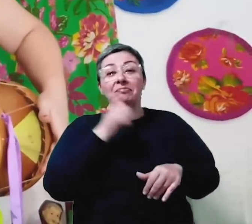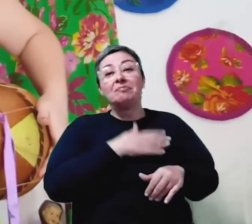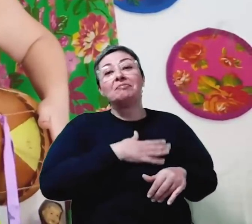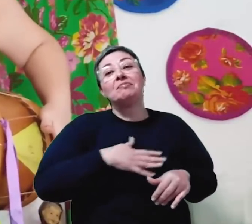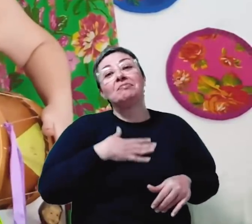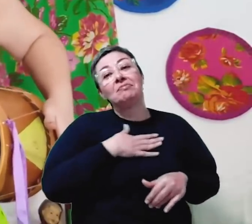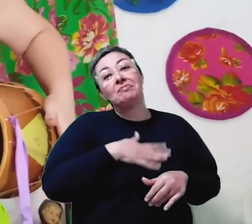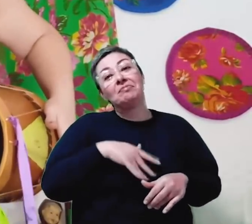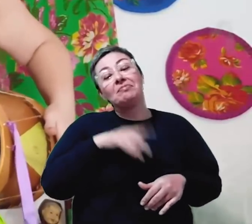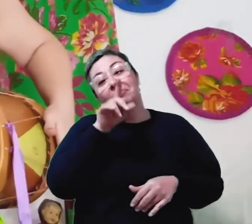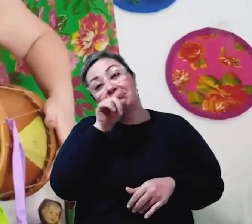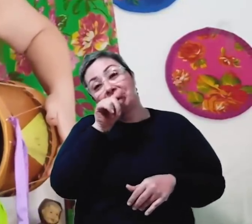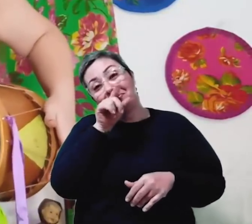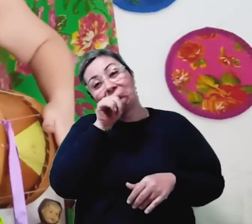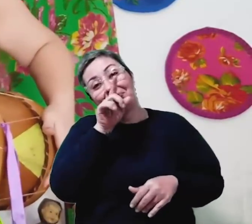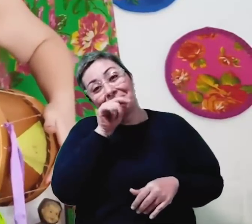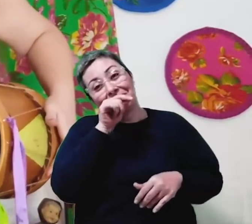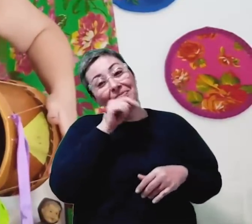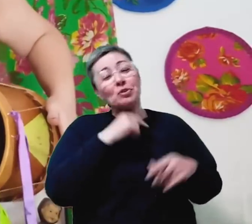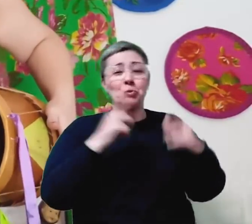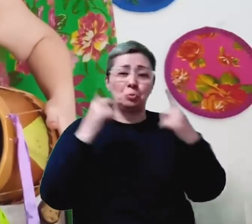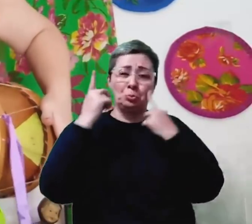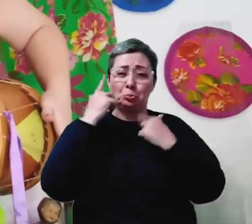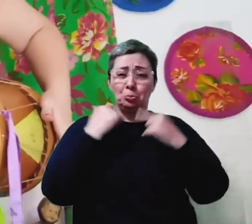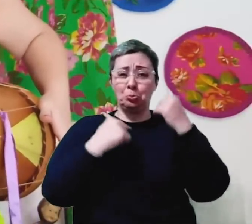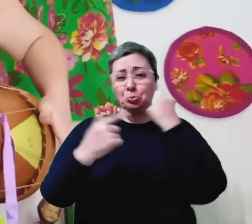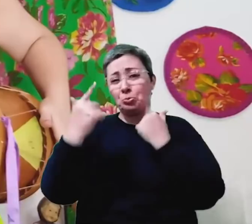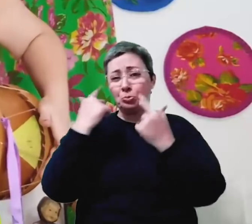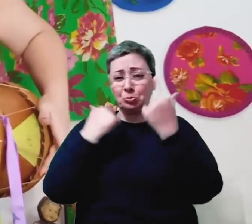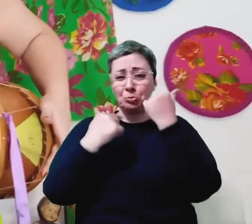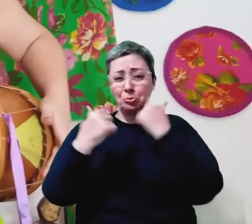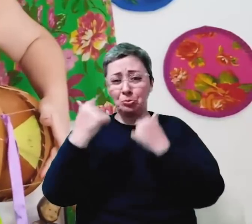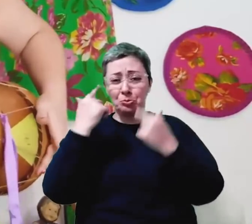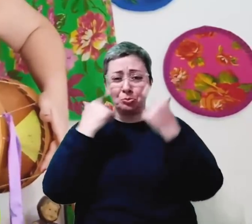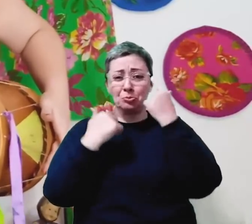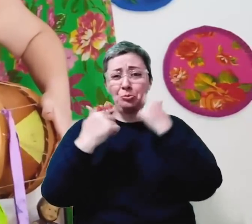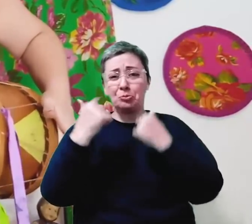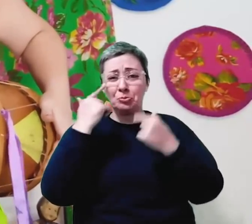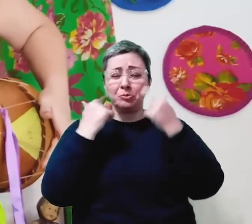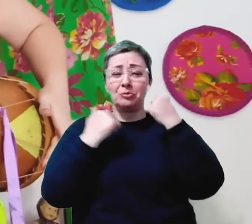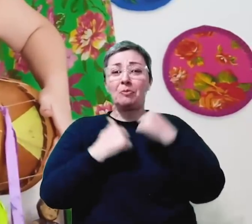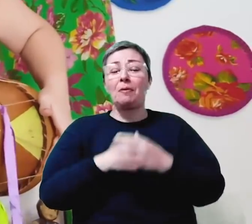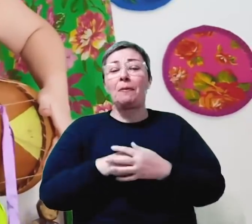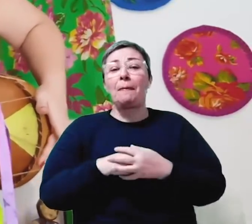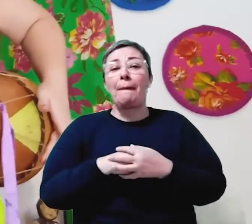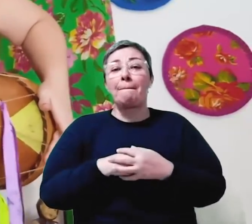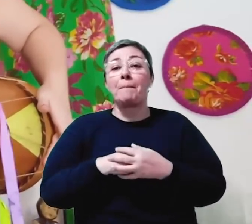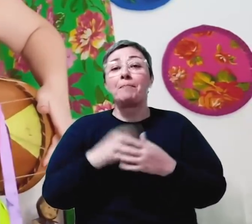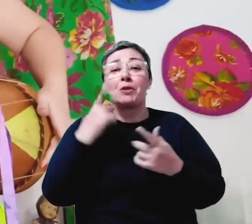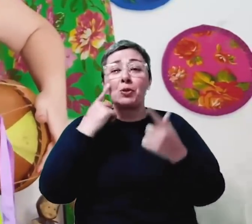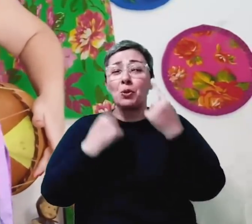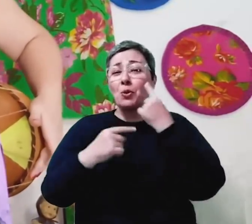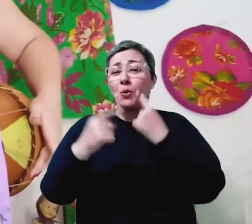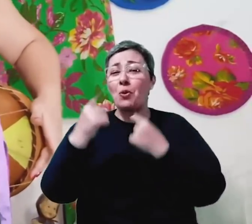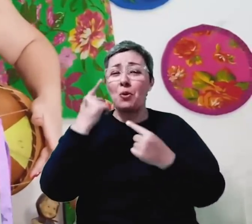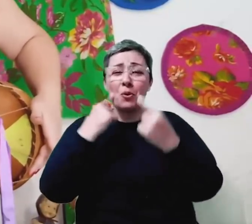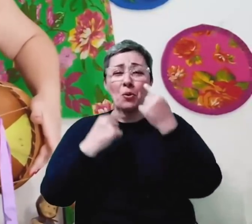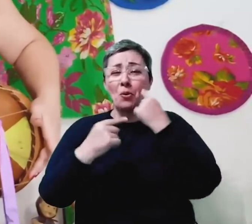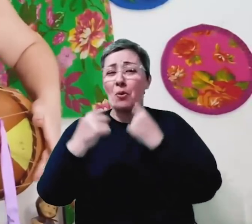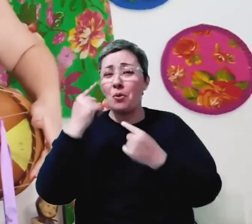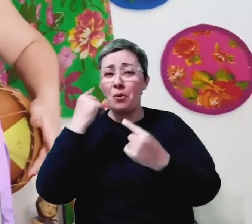e a menina que gostava tanto do bichinho chorou, chorou, chorou, chorou, chorou,